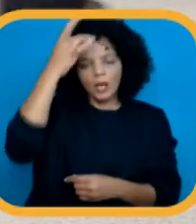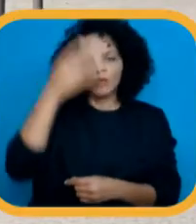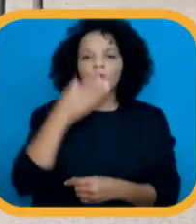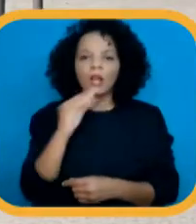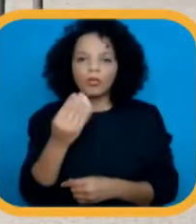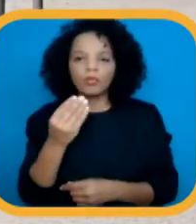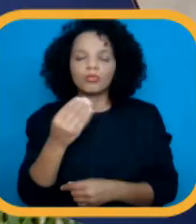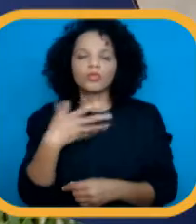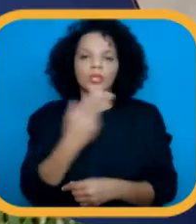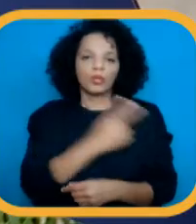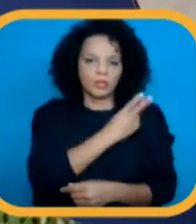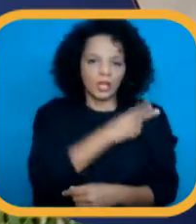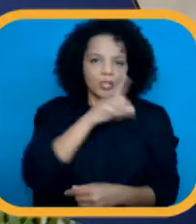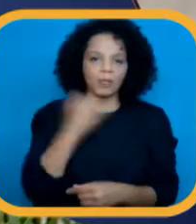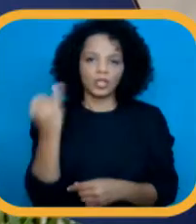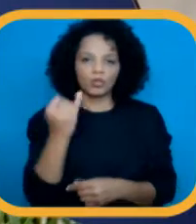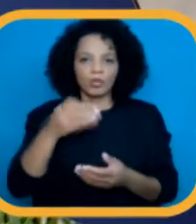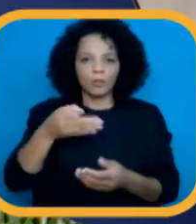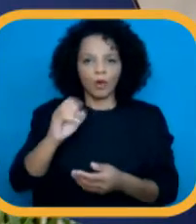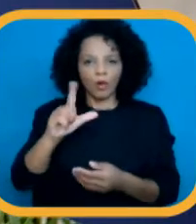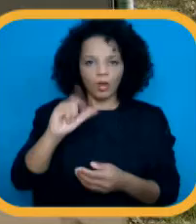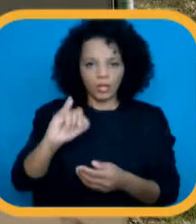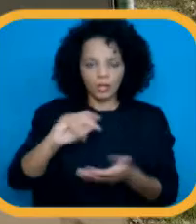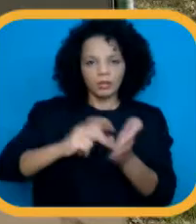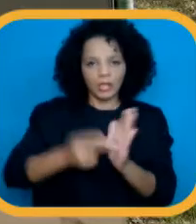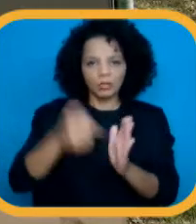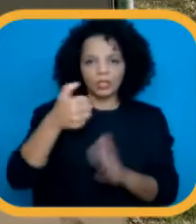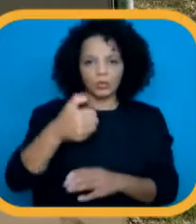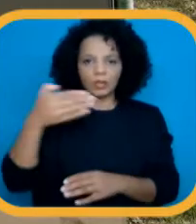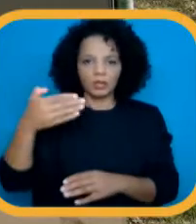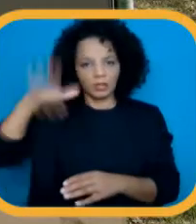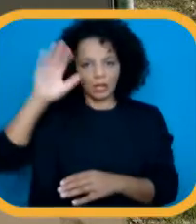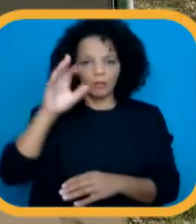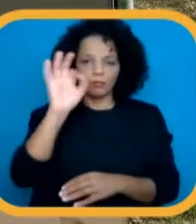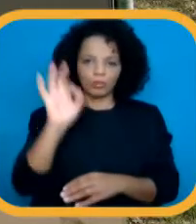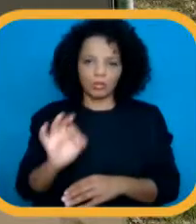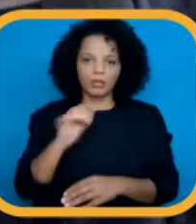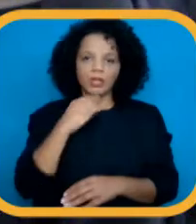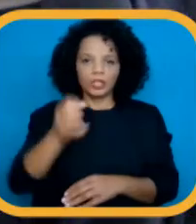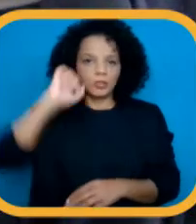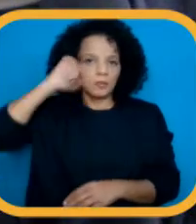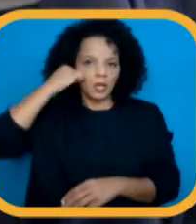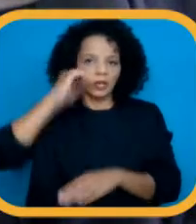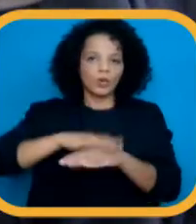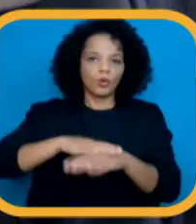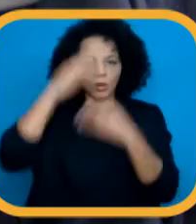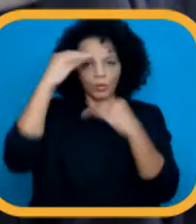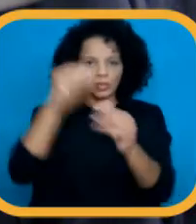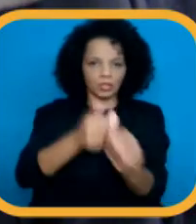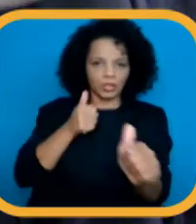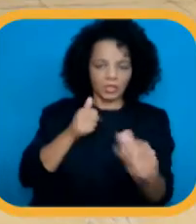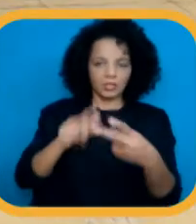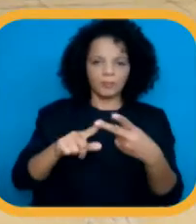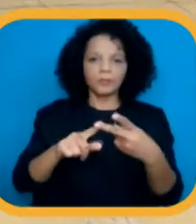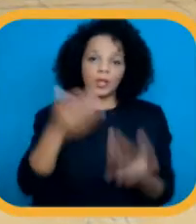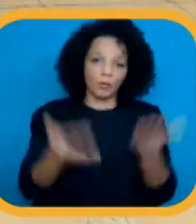de estudantes de universidades e institutos politécnicos, 59% dos alunos afirma sentir-se prejudicado com o ensino à